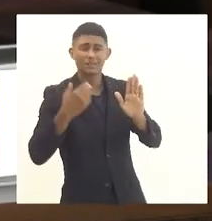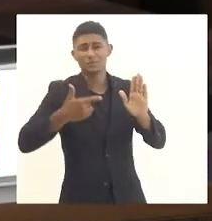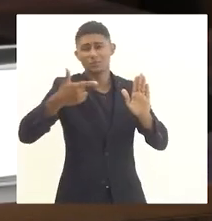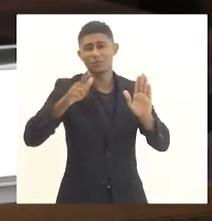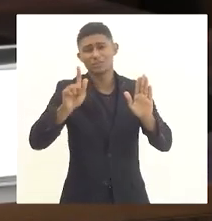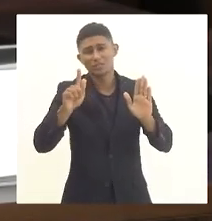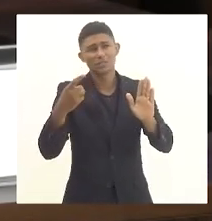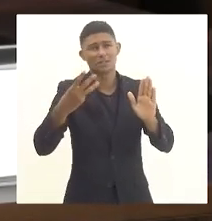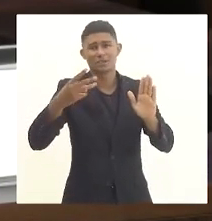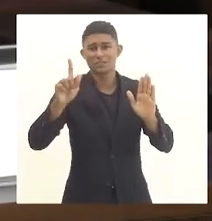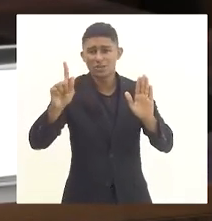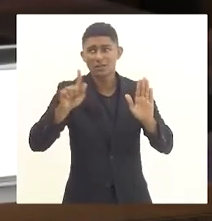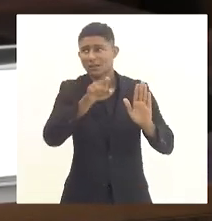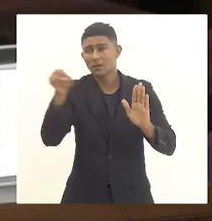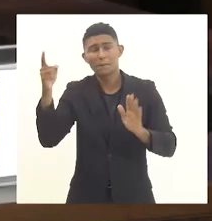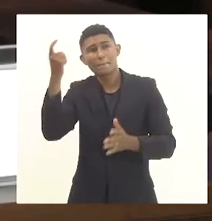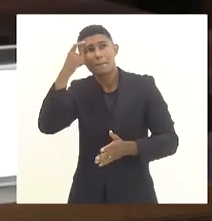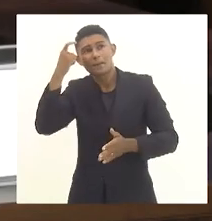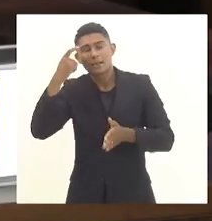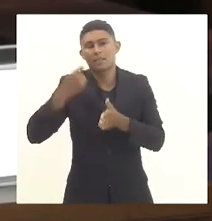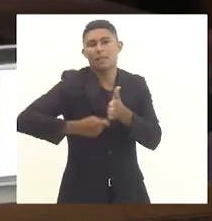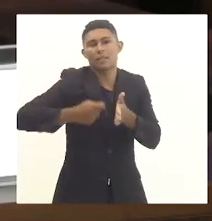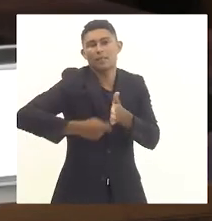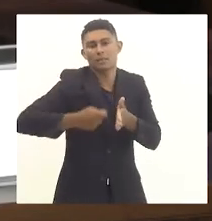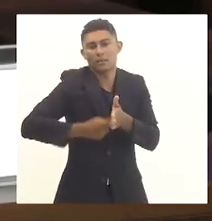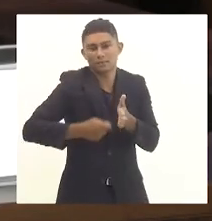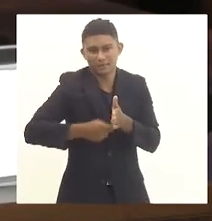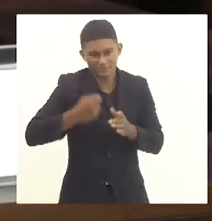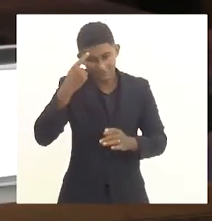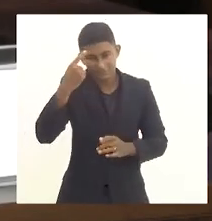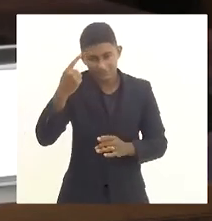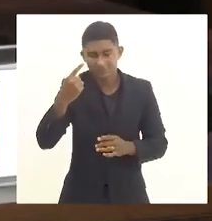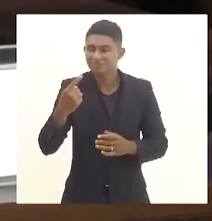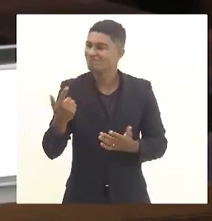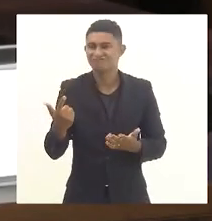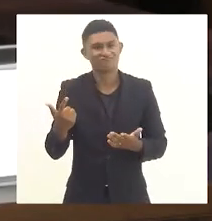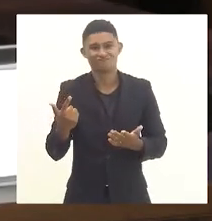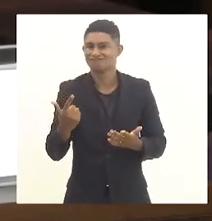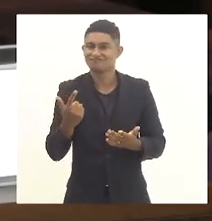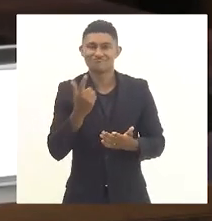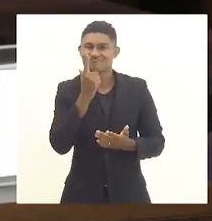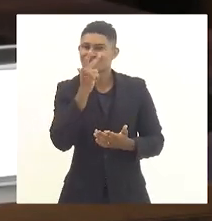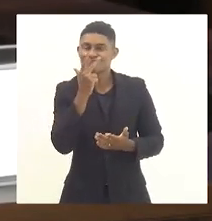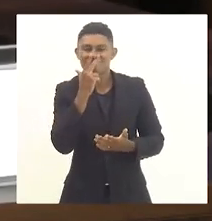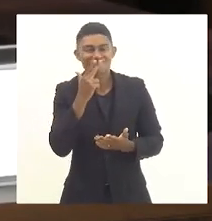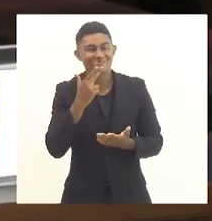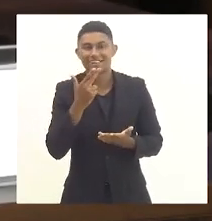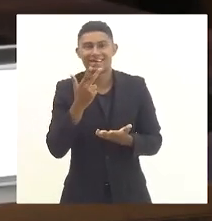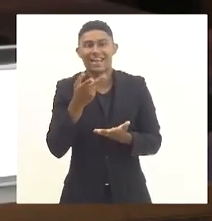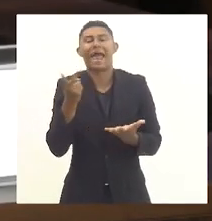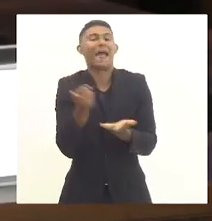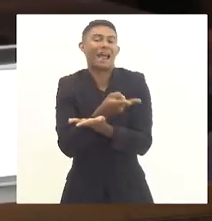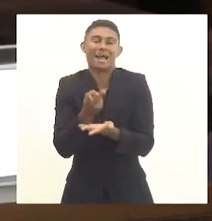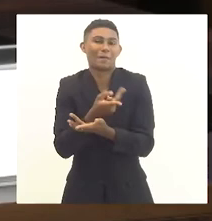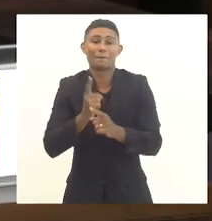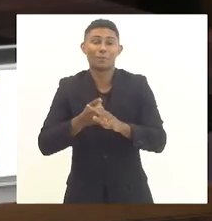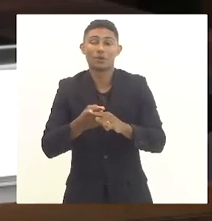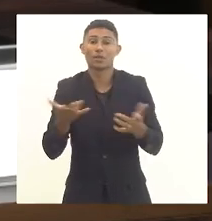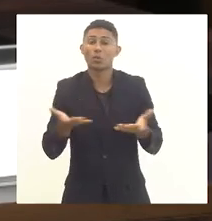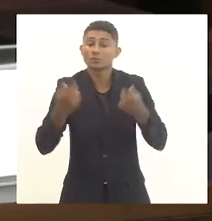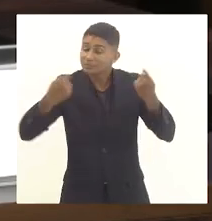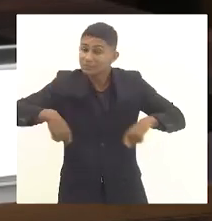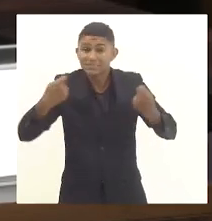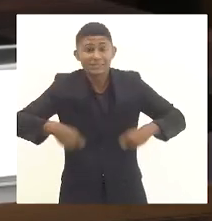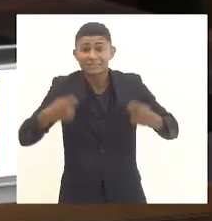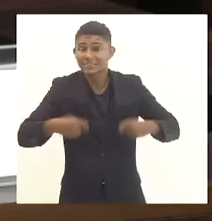se pensou em taxar a aplicação da torre na cidade. Um tiro no pé, porque hoje a conectividade precisa chegar e essa